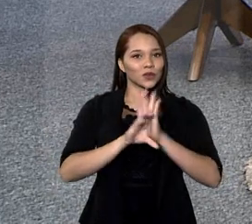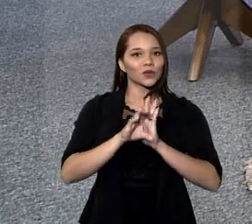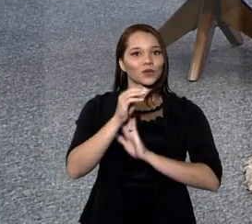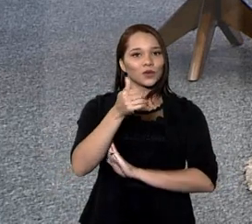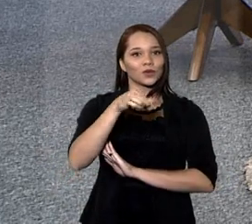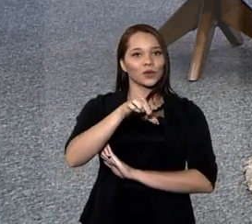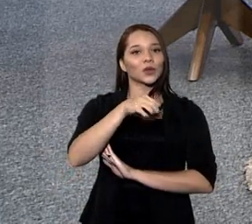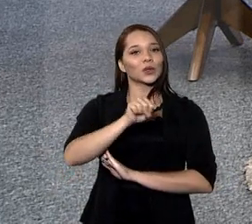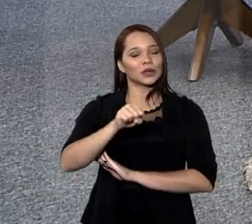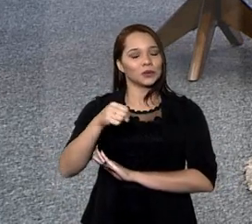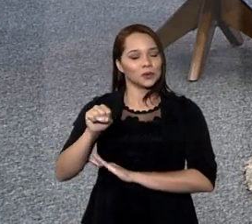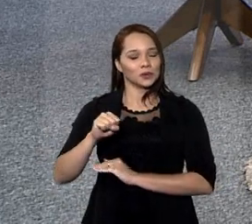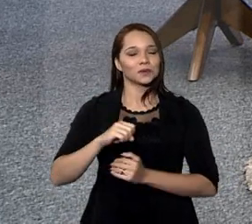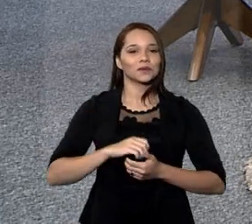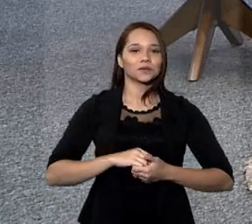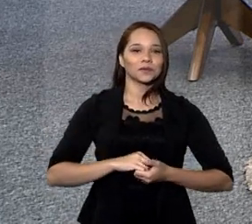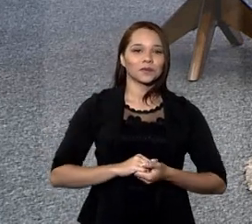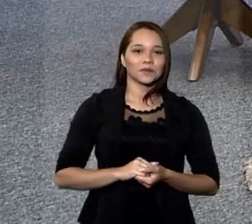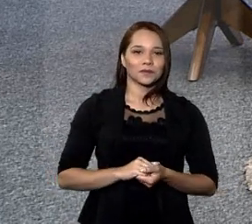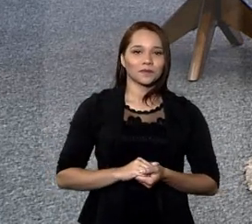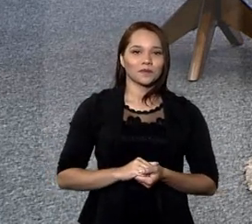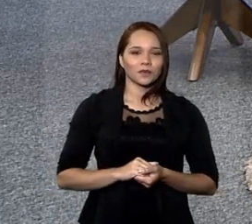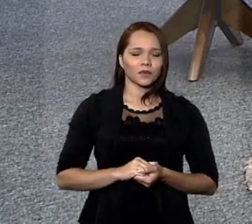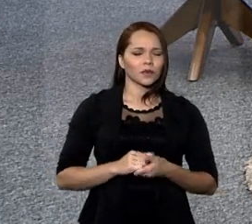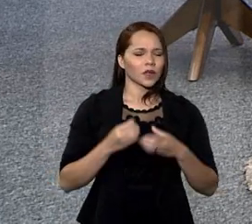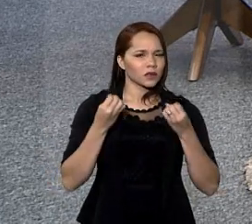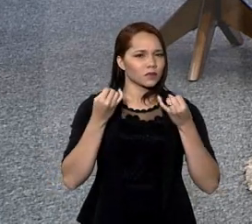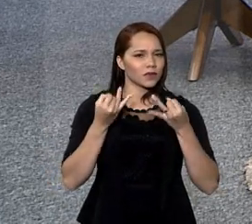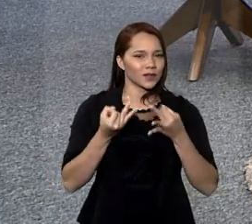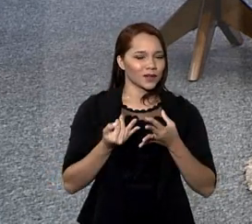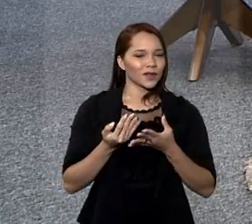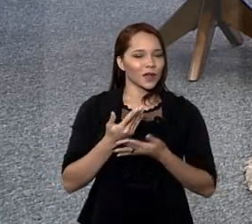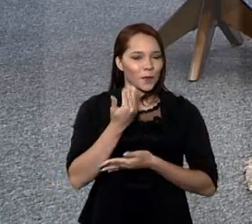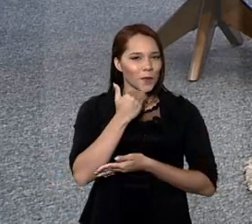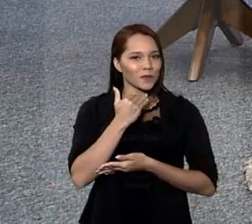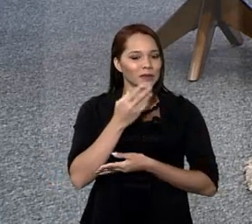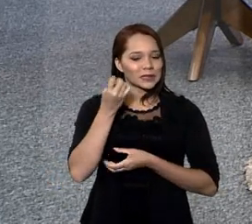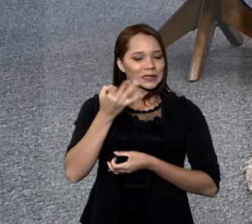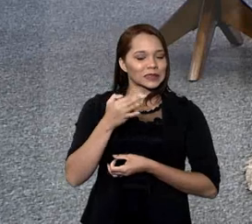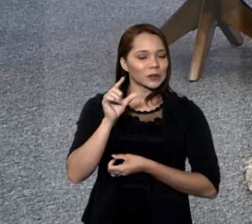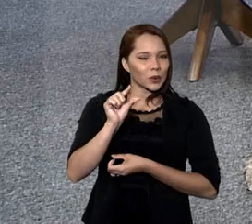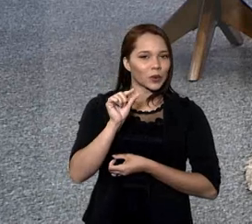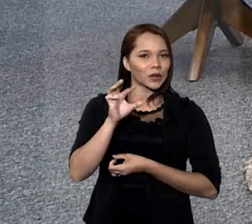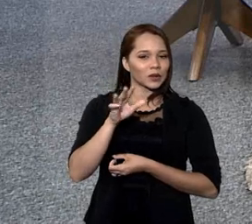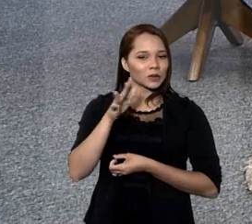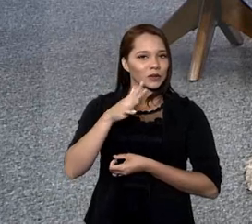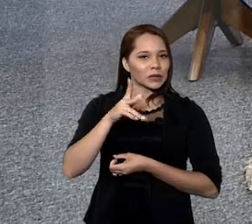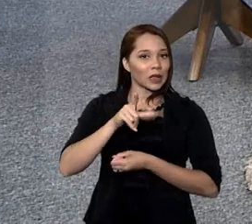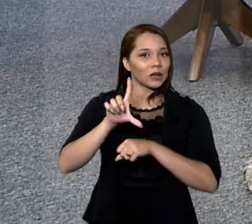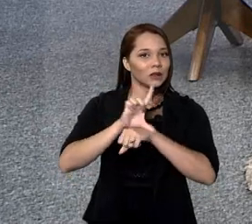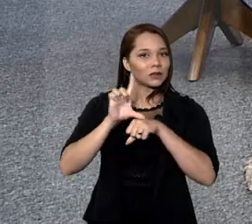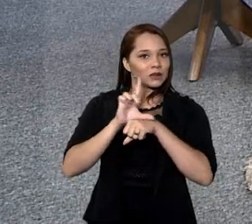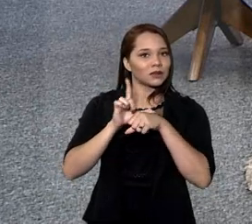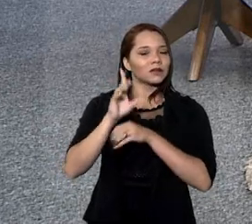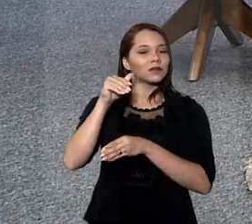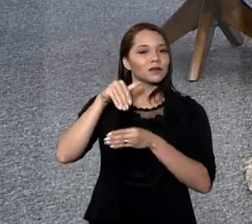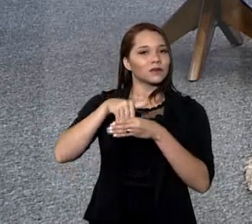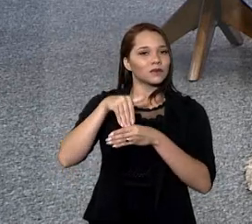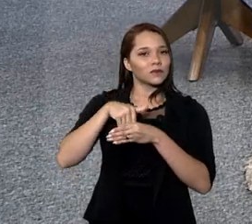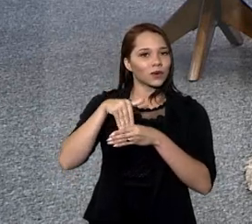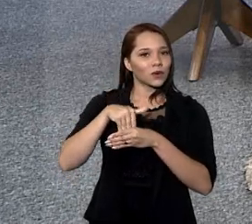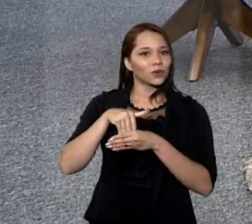constituição de 88 tô pegando um pouquinho esse gancho da legislação na e do